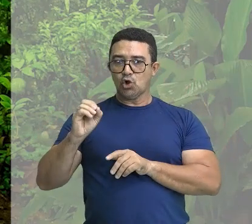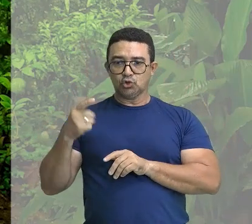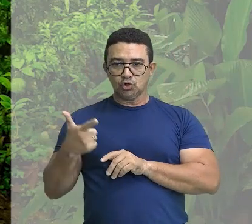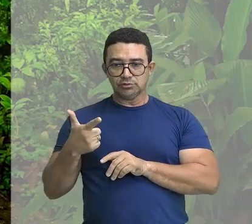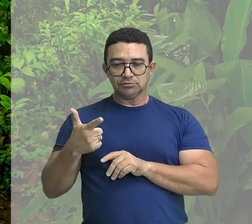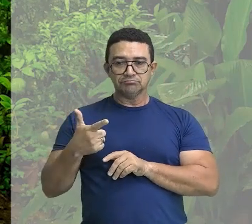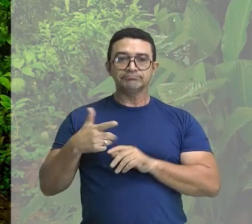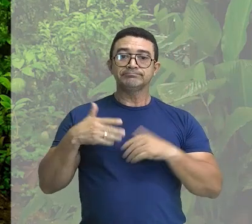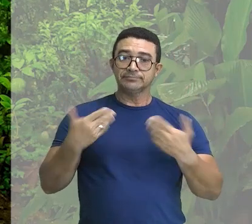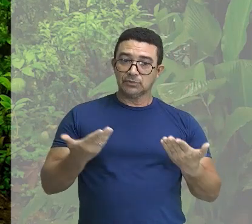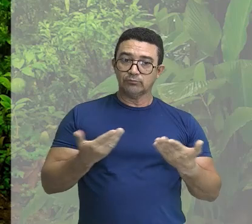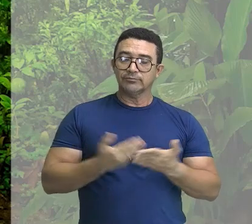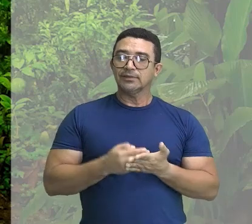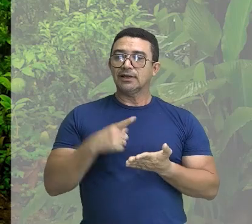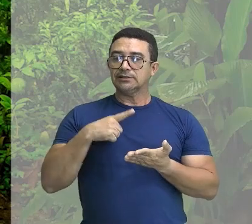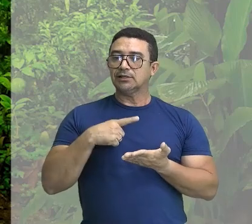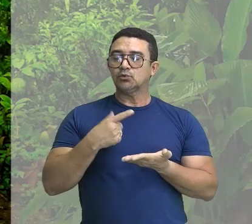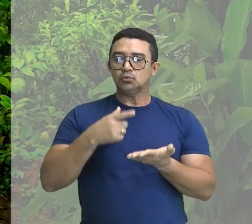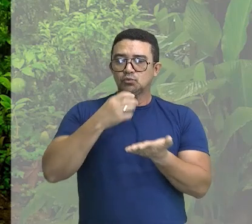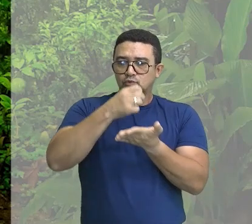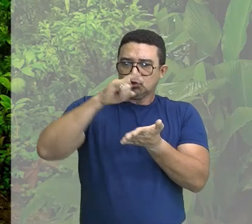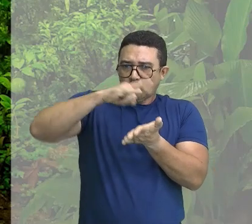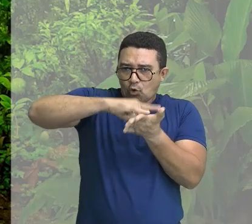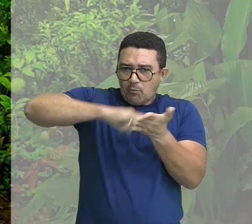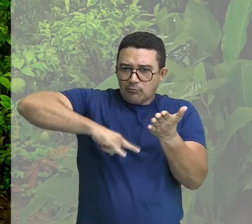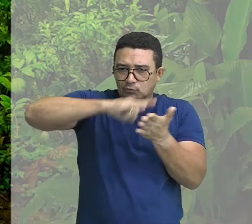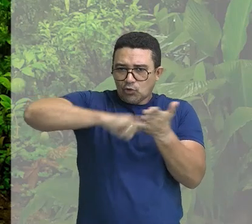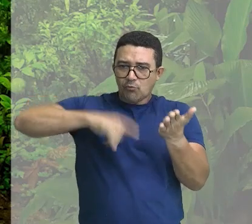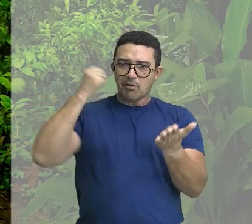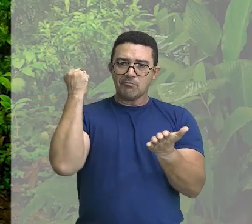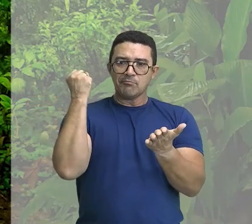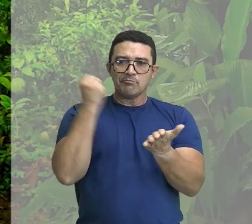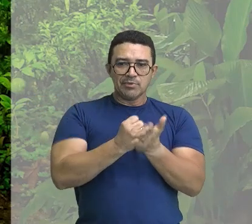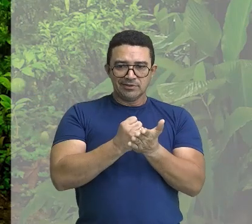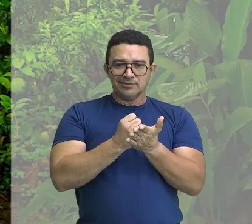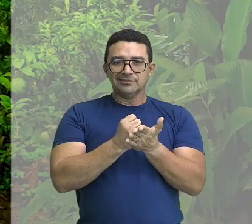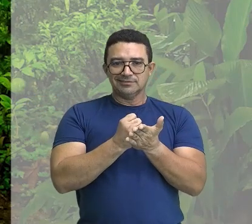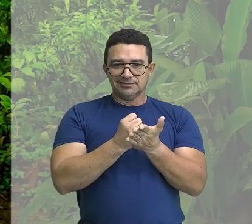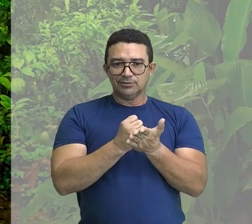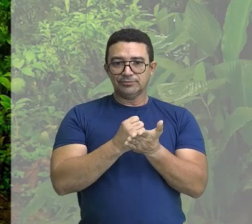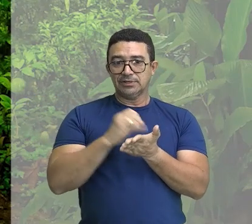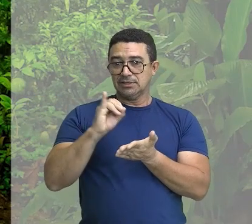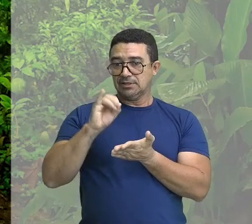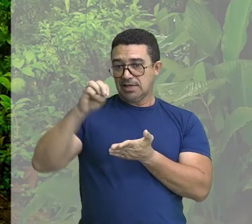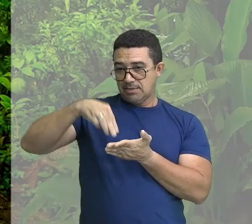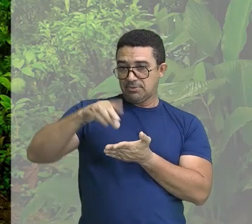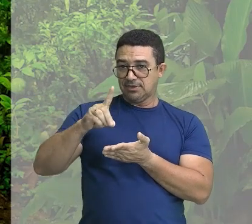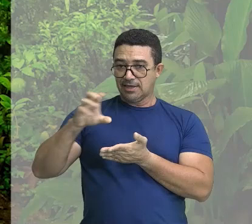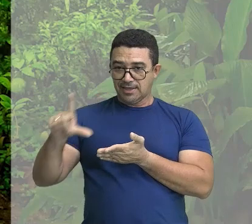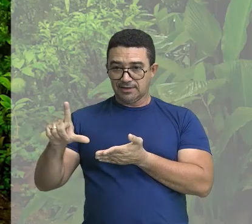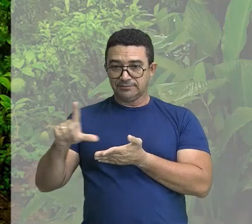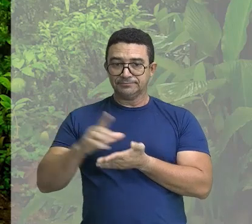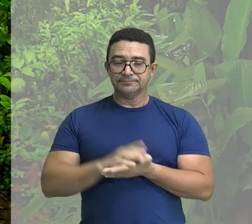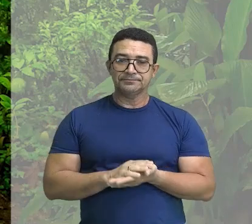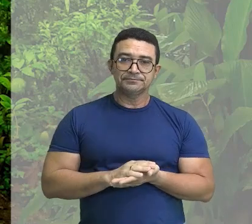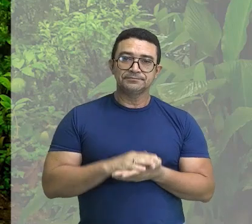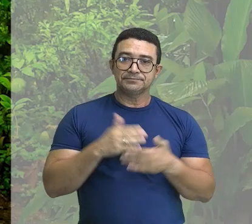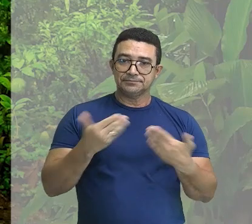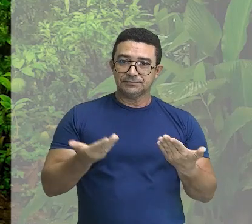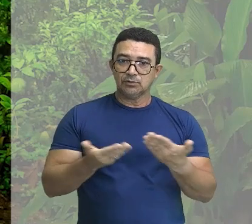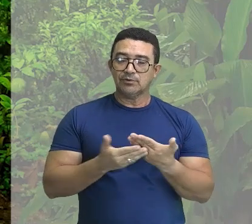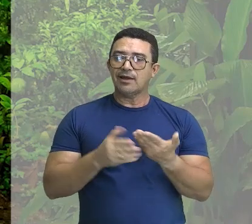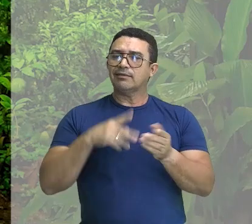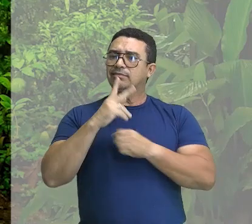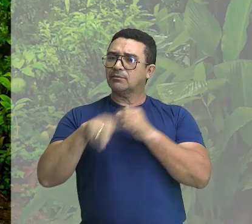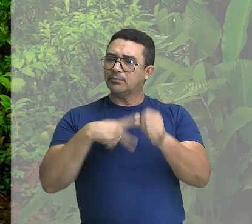estufa recebem uma certificação do Mecanismo de Desenvolvimento Limpo, que é o MDL, e aí, a partir